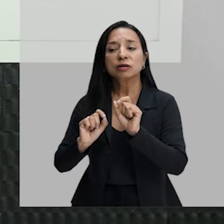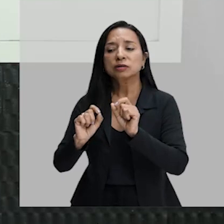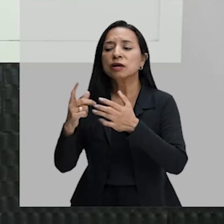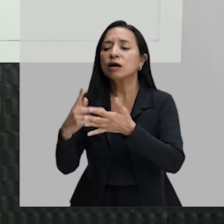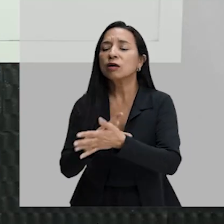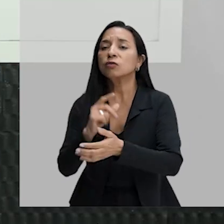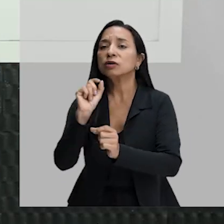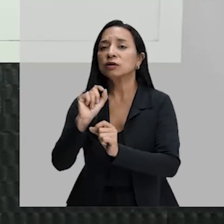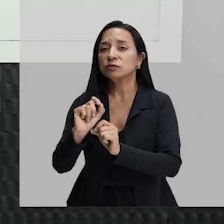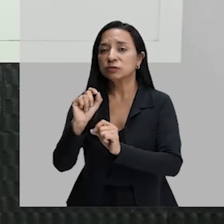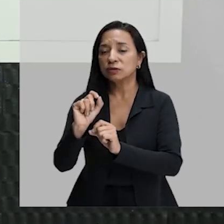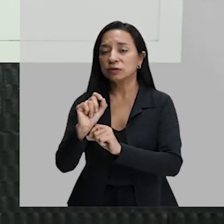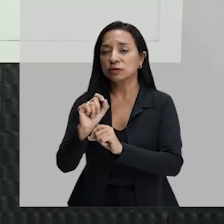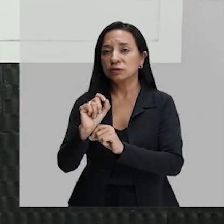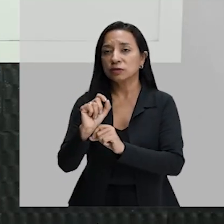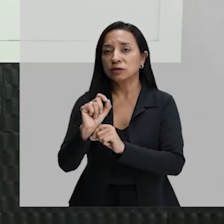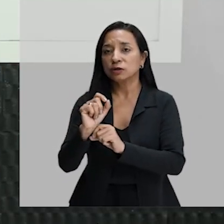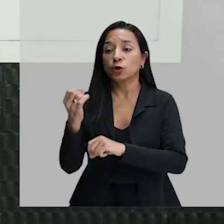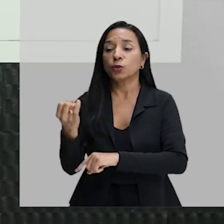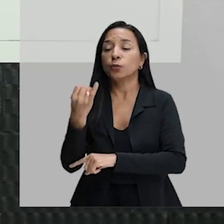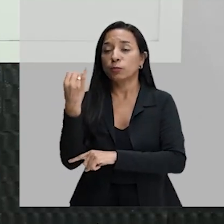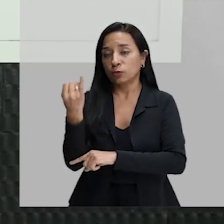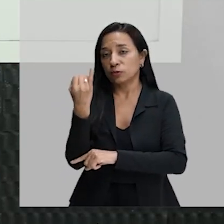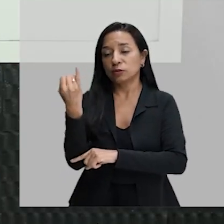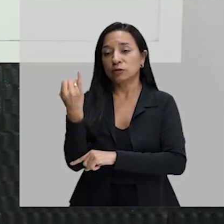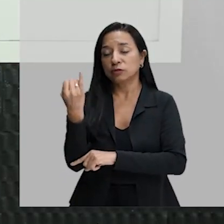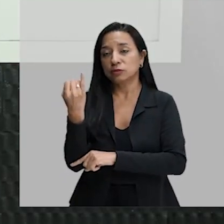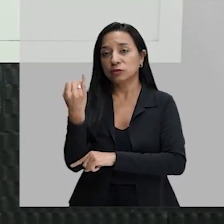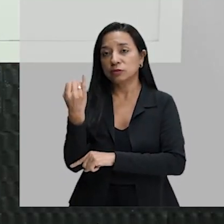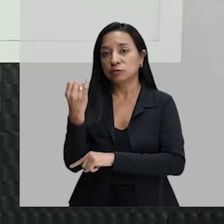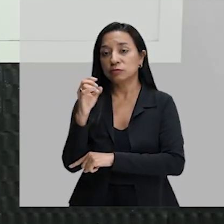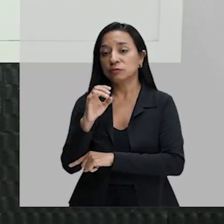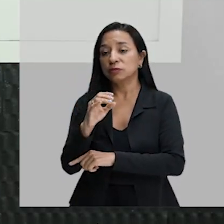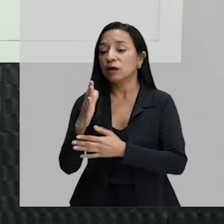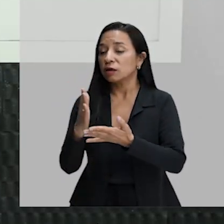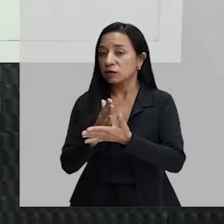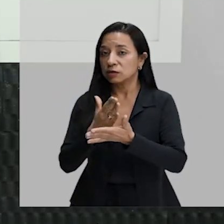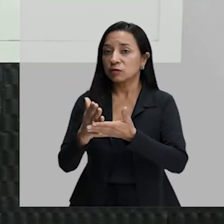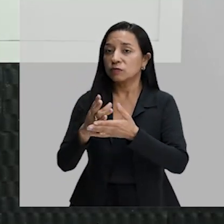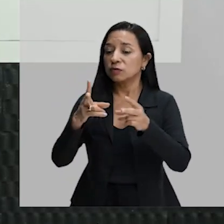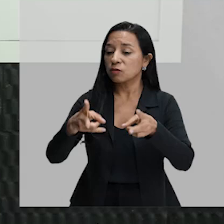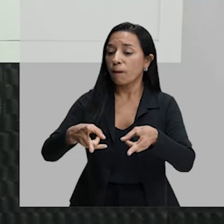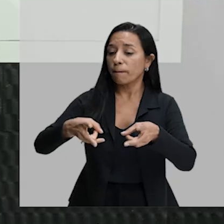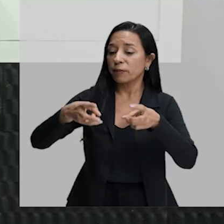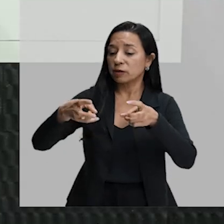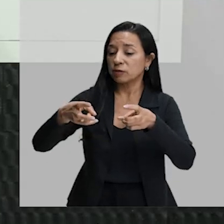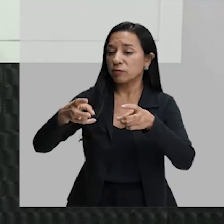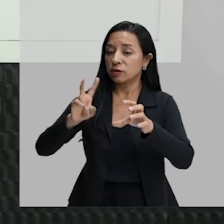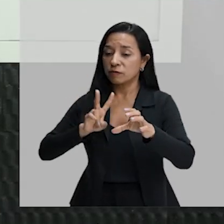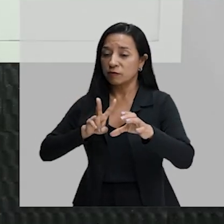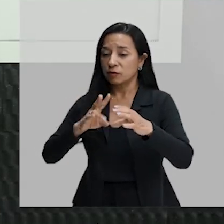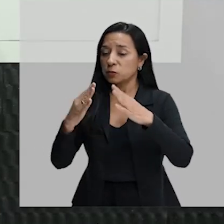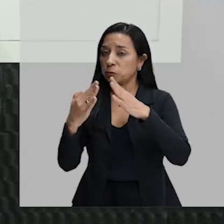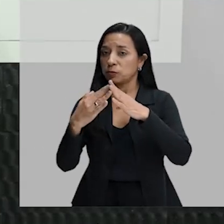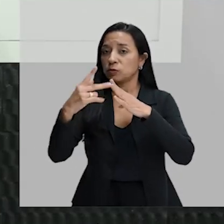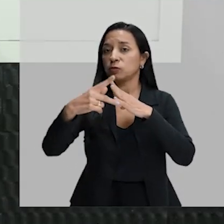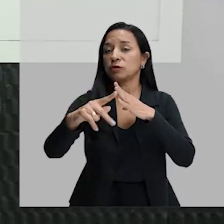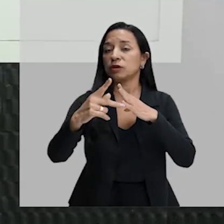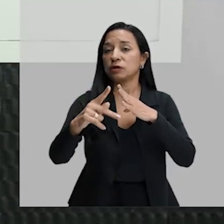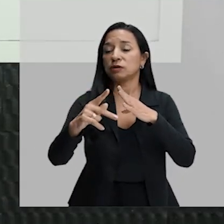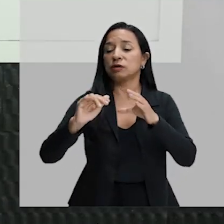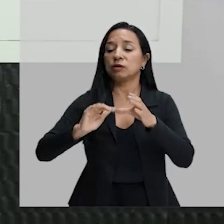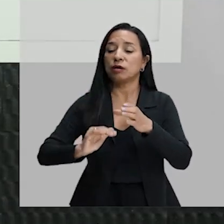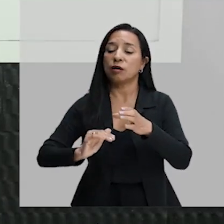algo interessante, que você talvez não tenha percebido olhando isso lá na sua casa, que é o